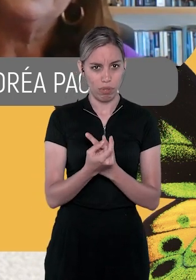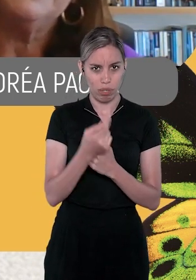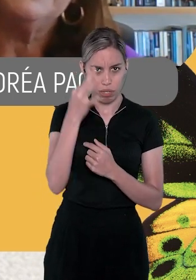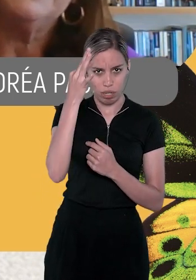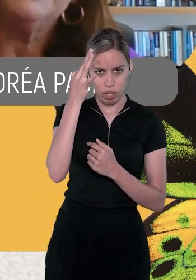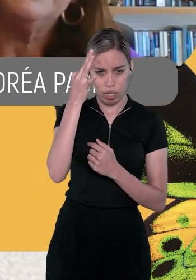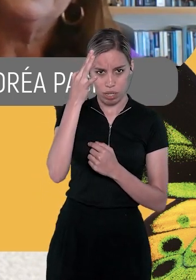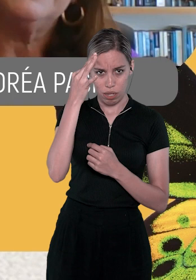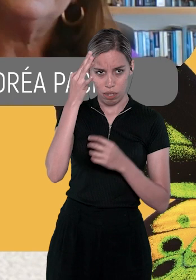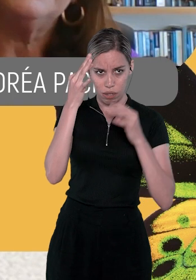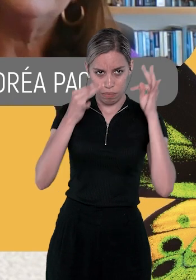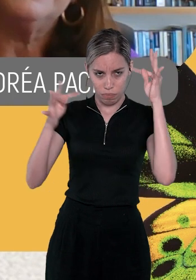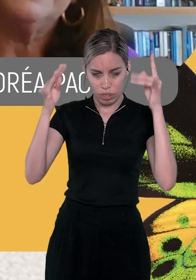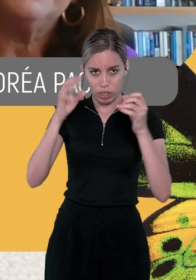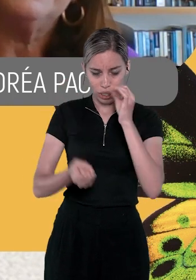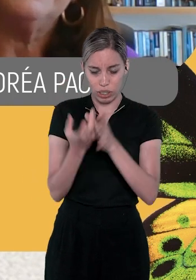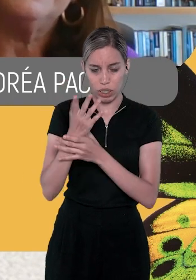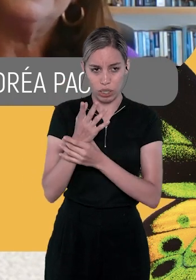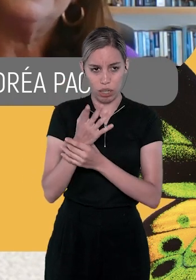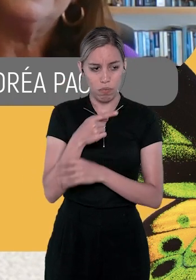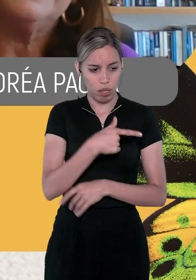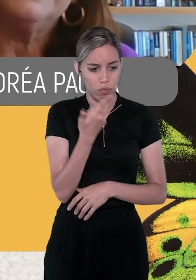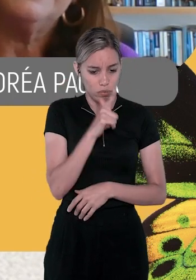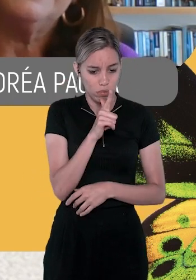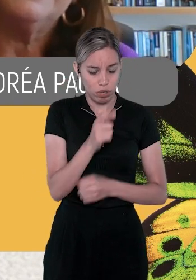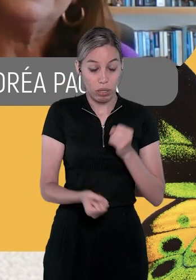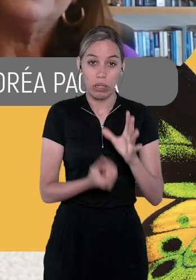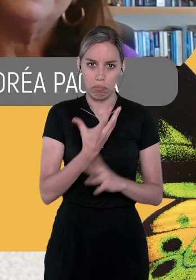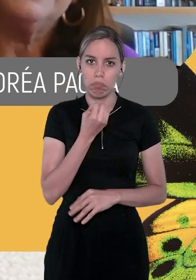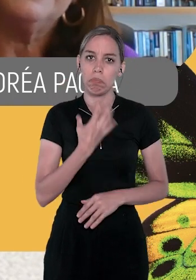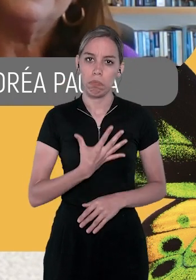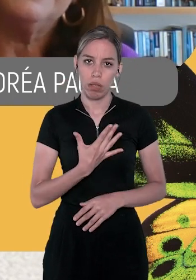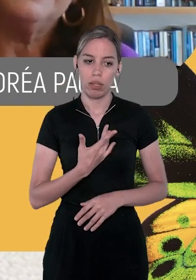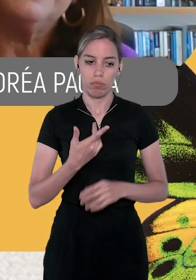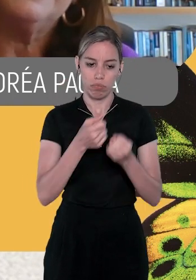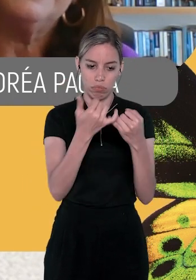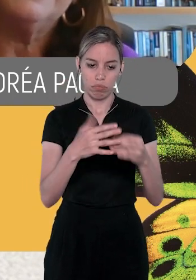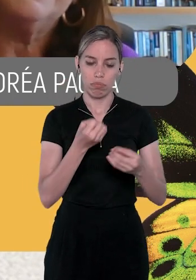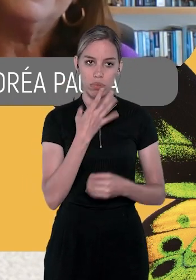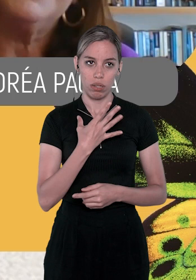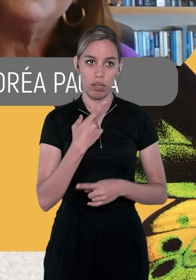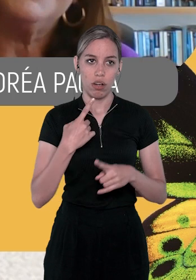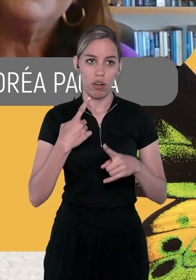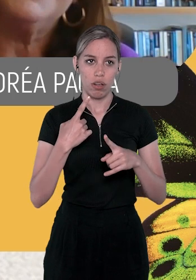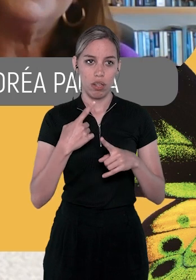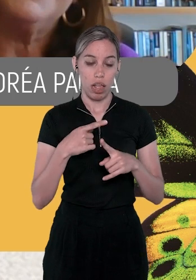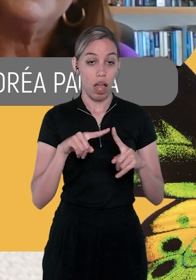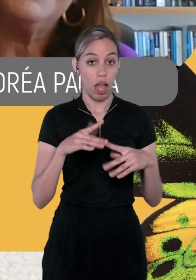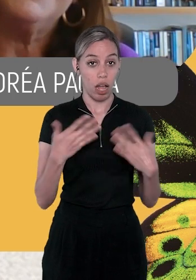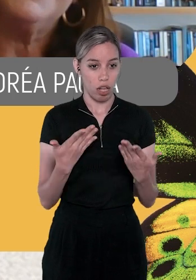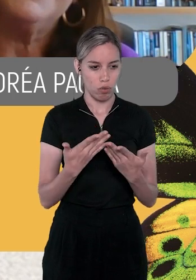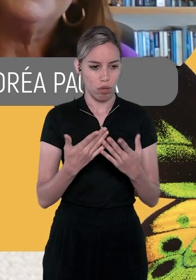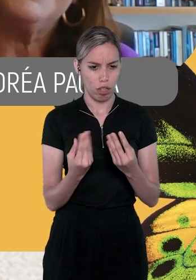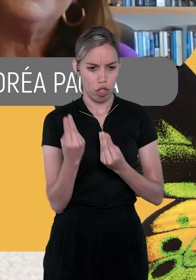forma brilhante, na minha opinião. Mas, agora que o livro saiu e que você ouviu coisas e depoimentos